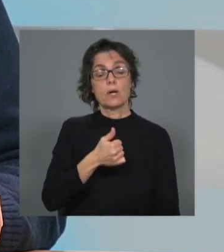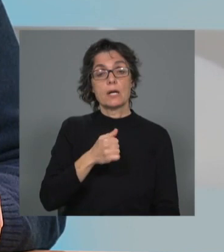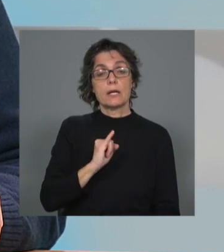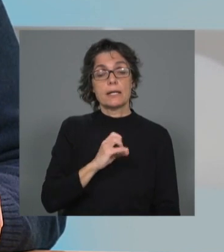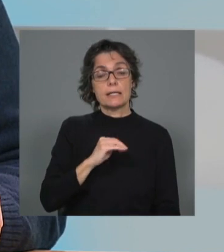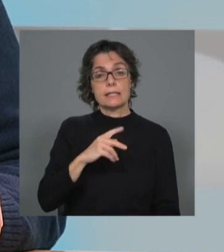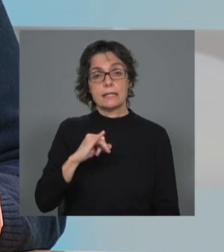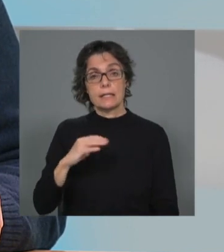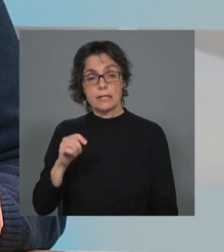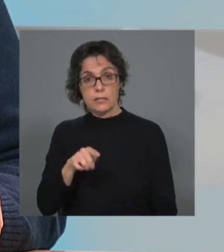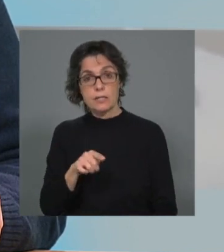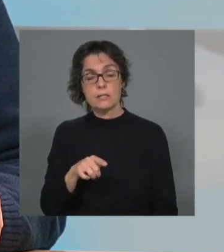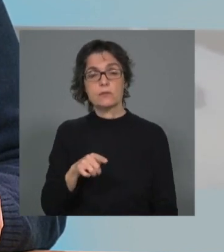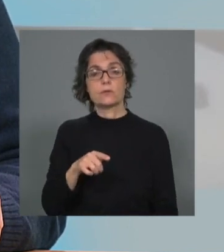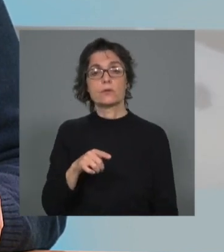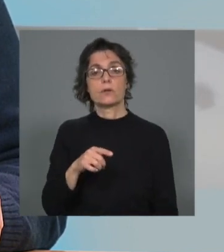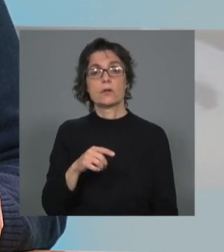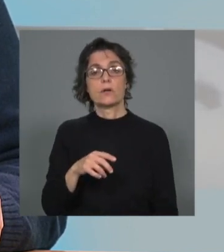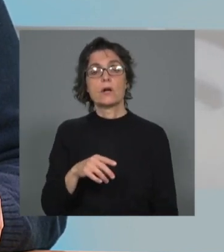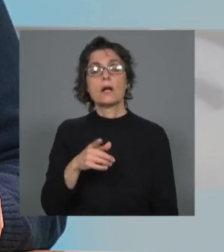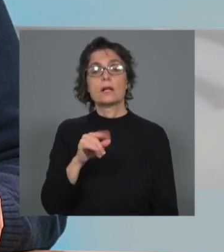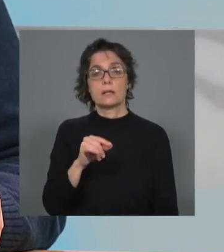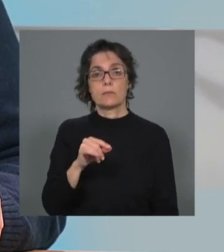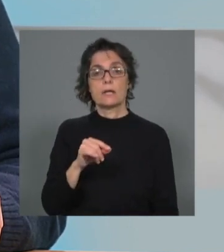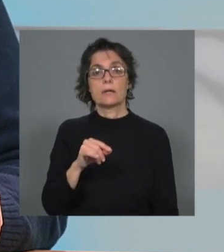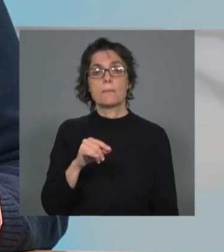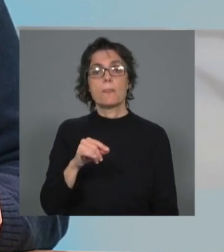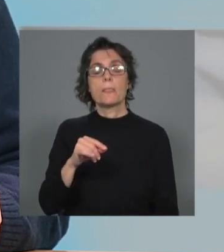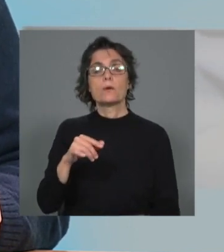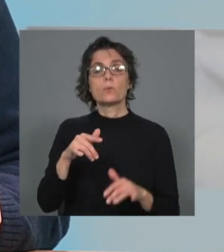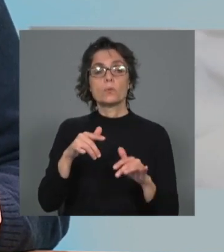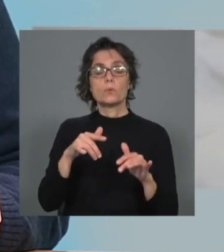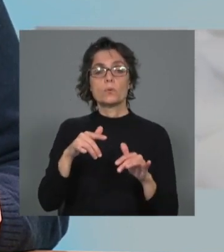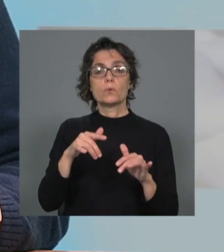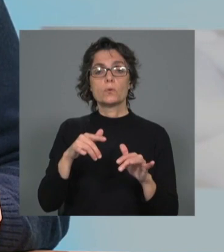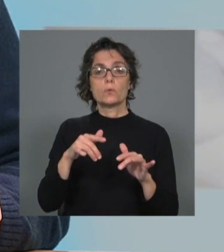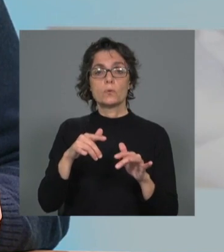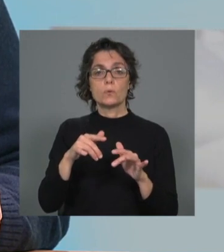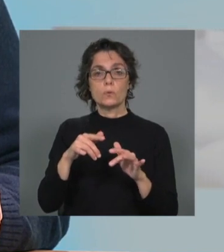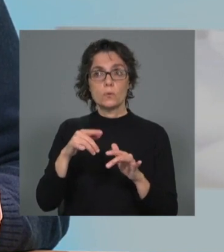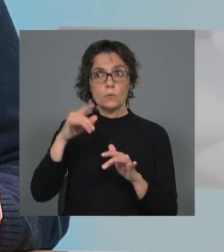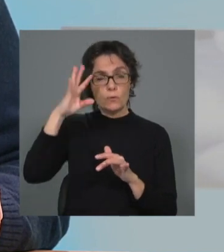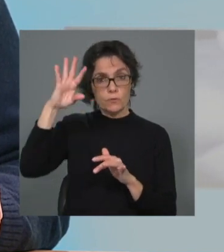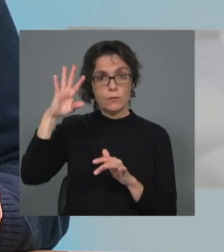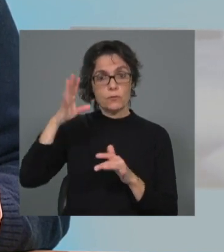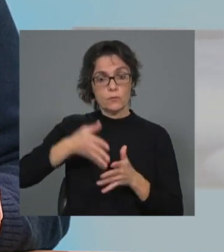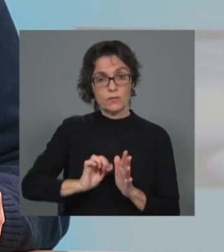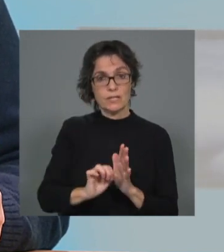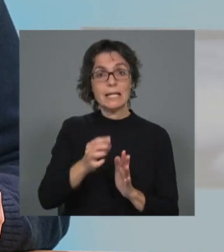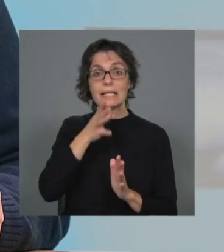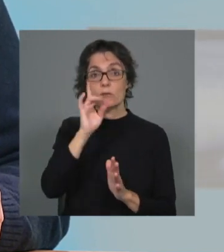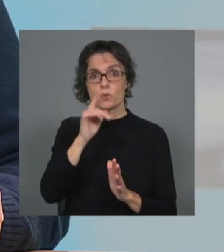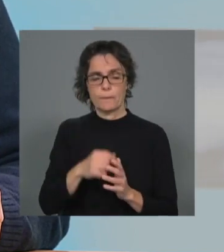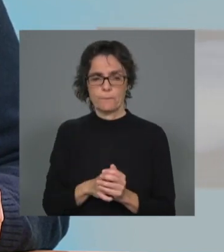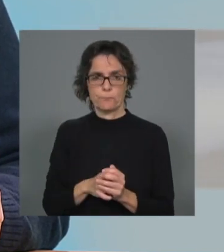partir do Antigo Testamento que também os evangelistas, na narração do nascimento de Jesus, se vão inspirar, e que diz o seguinte: o